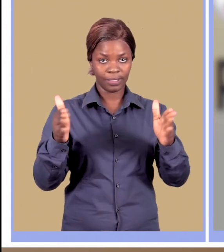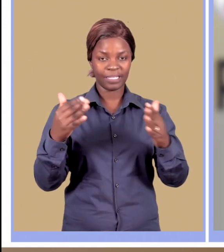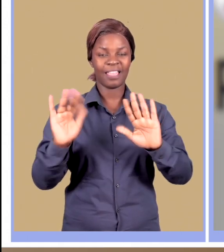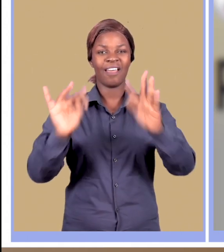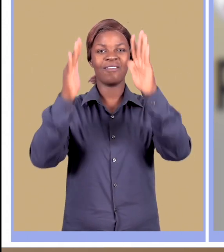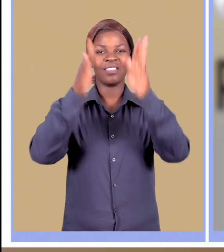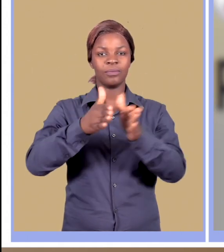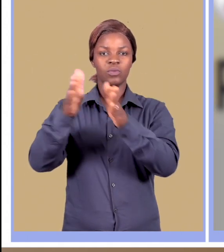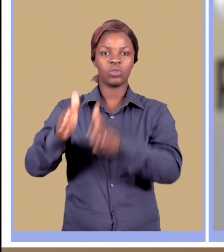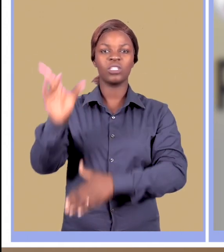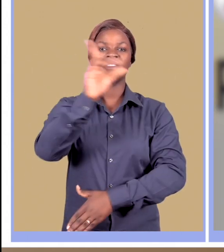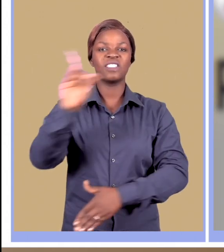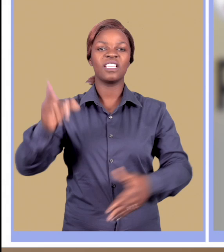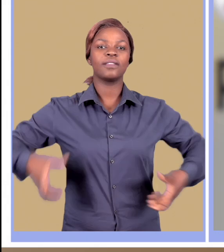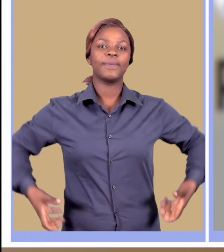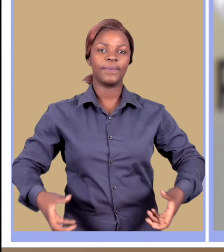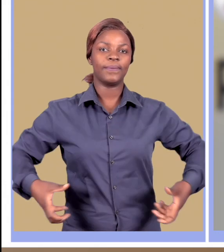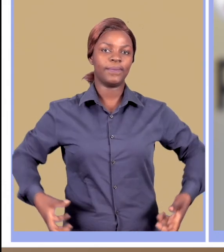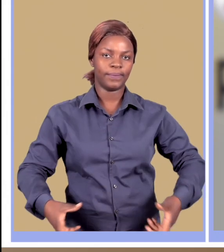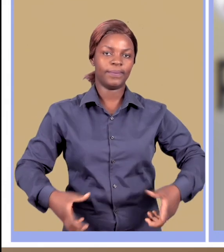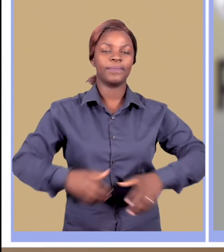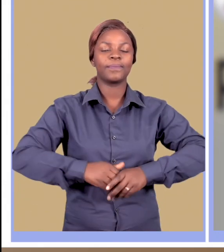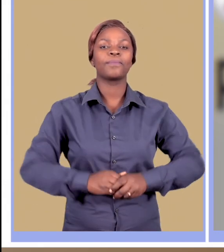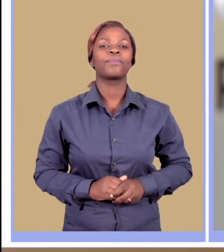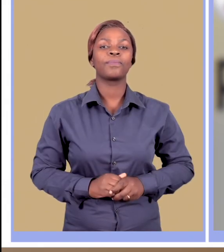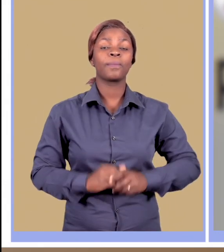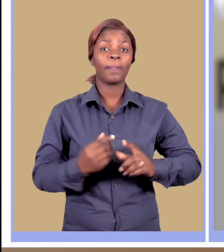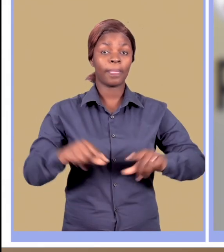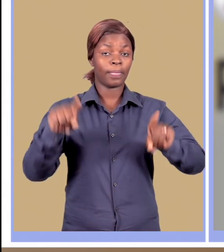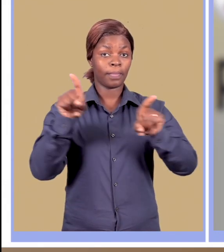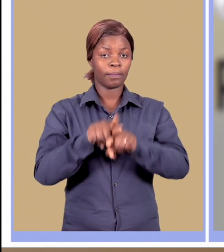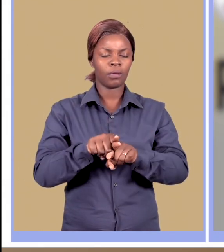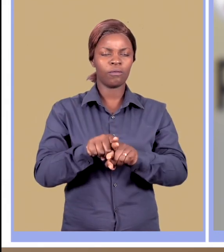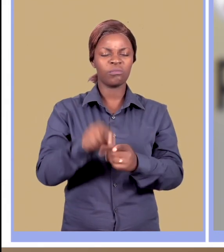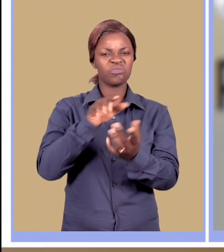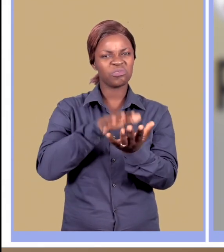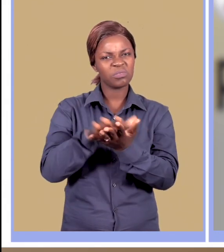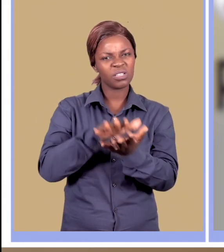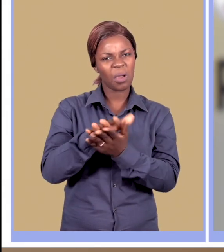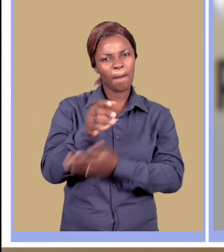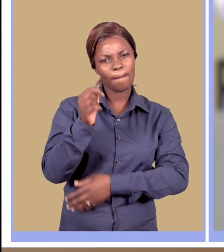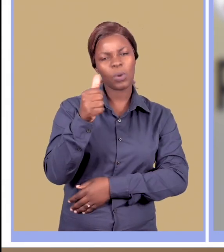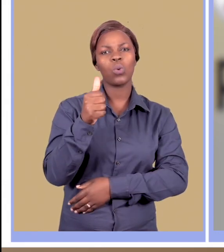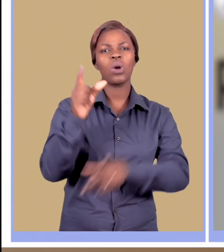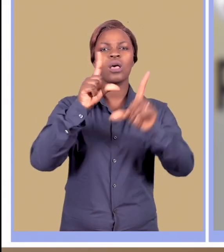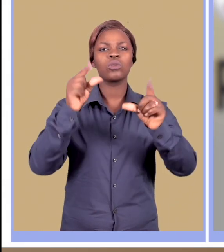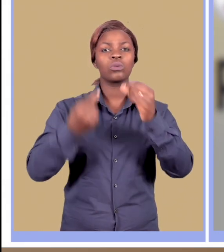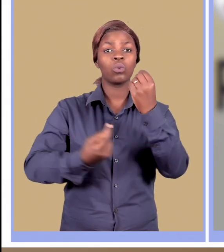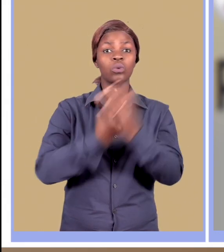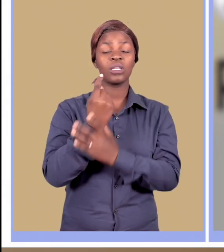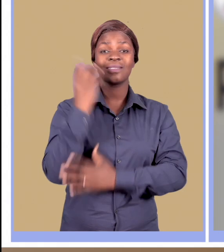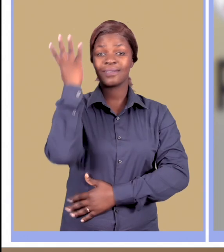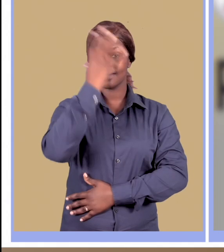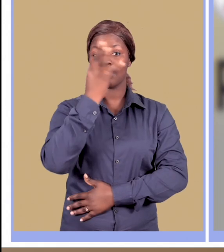em pessoas com deficiência físico-motora. Também vamos abordar um pouco daquilo que está a acontecer